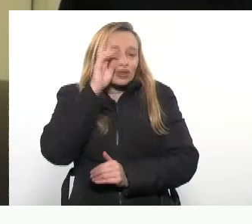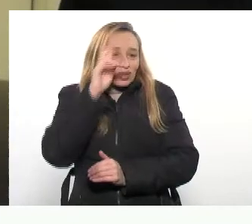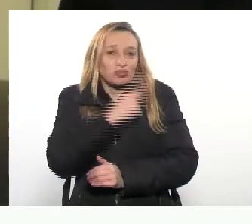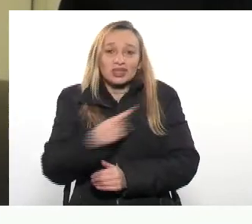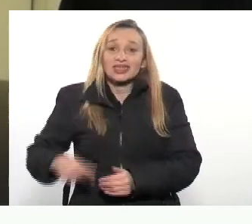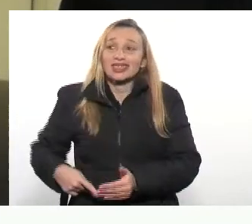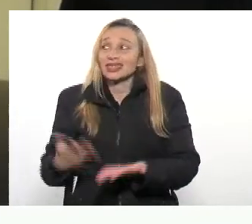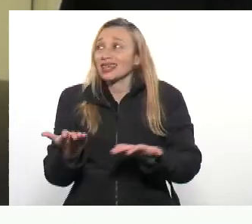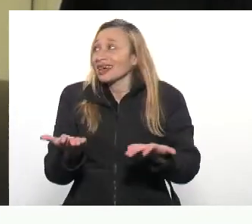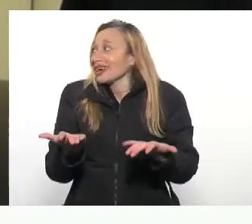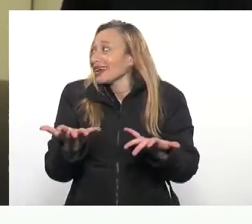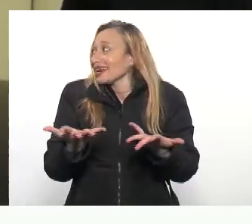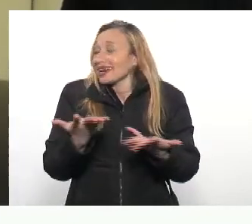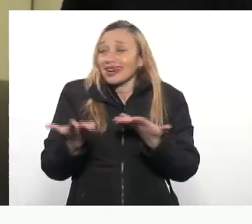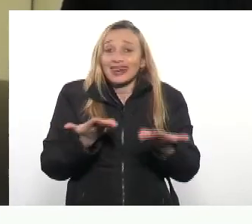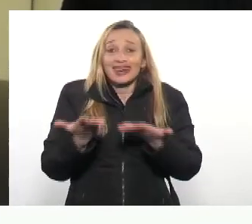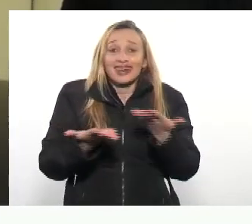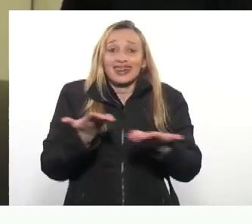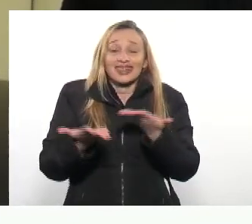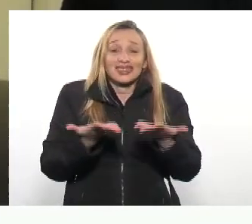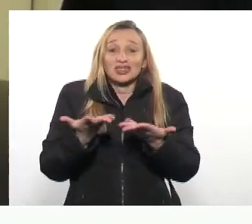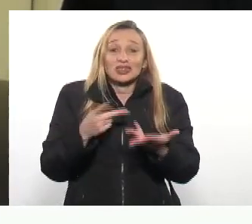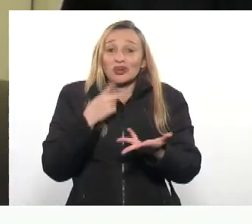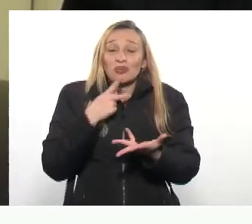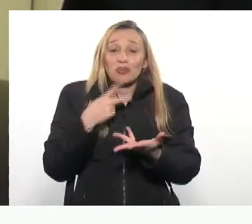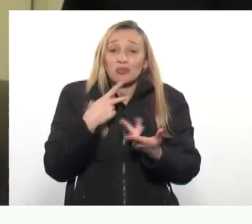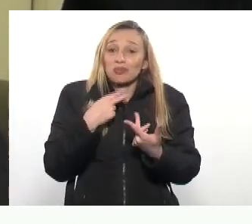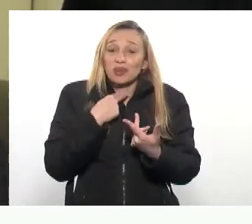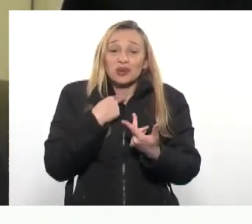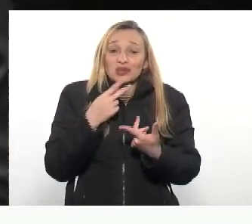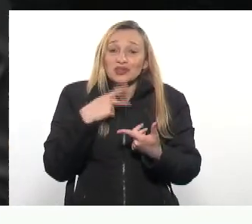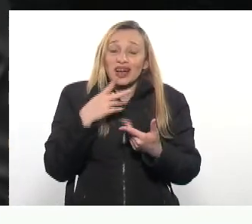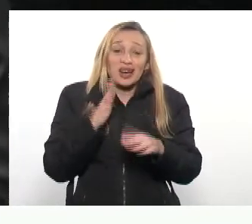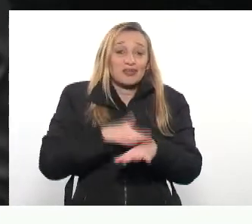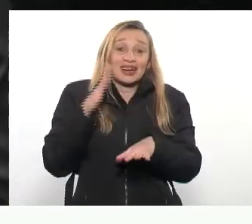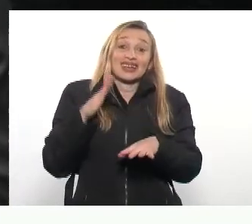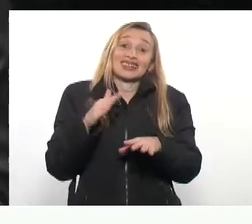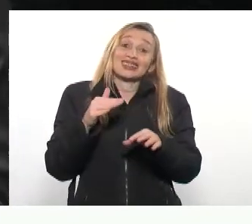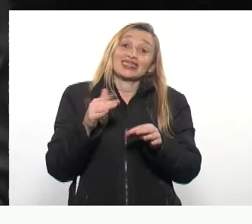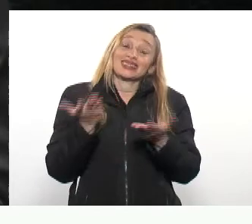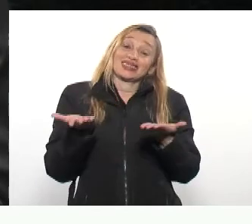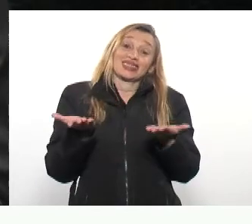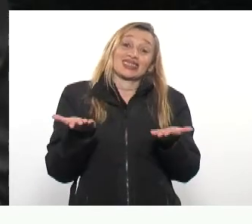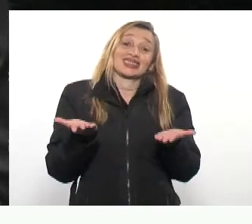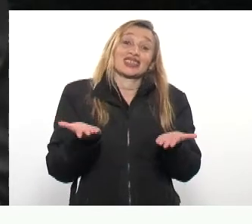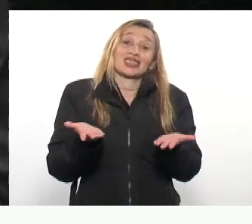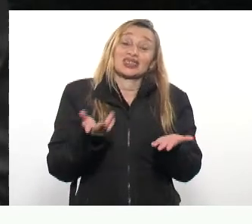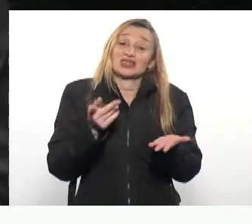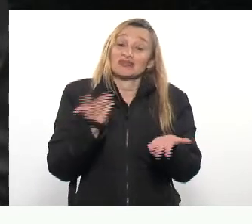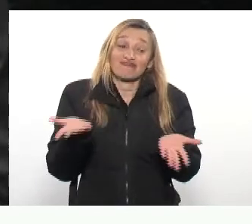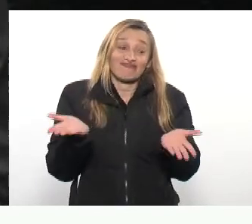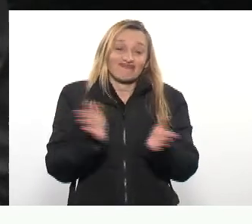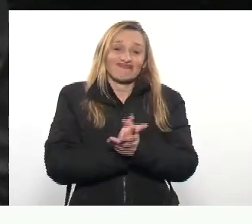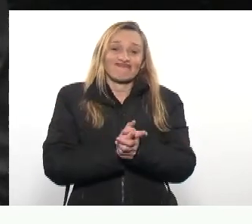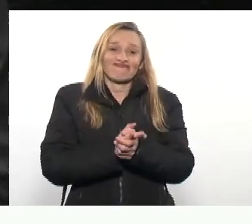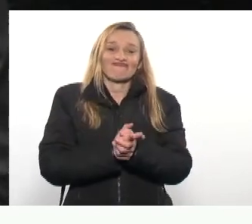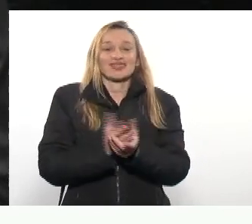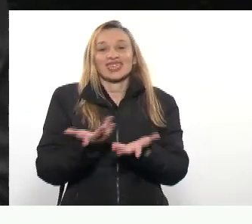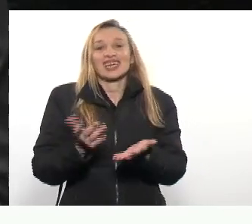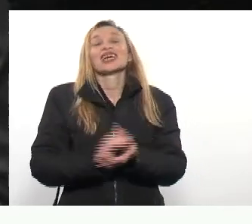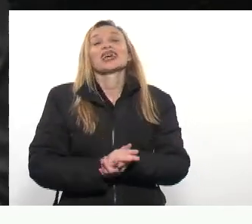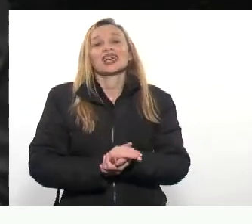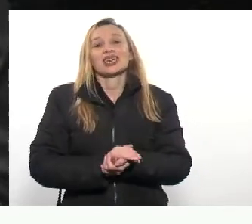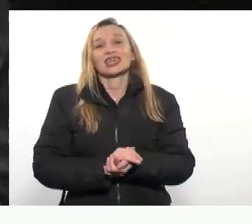posso eu entendo, tem entrar em maiores detalhes. É um processo em curso, não pode fazer o adiantamento do voto, ainda mais